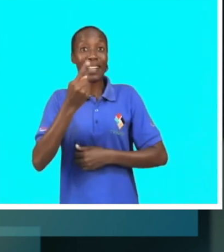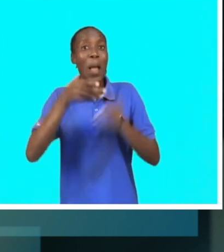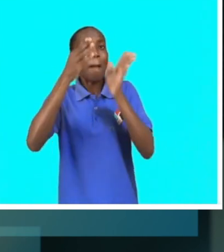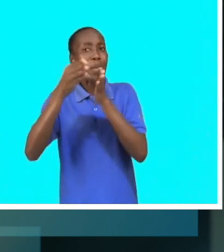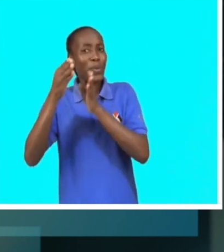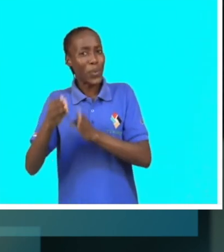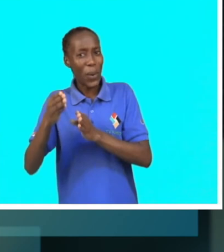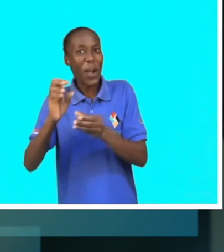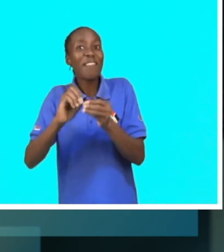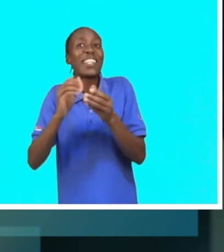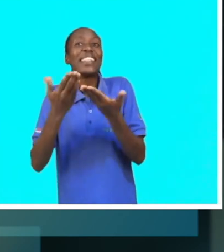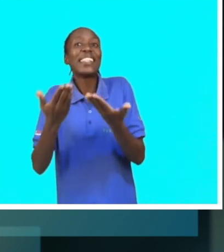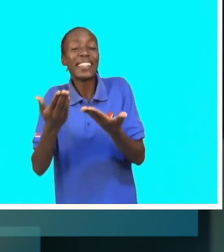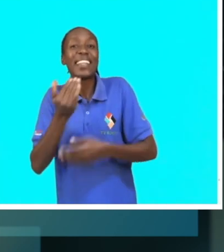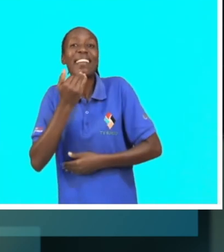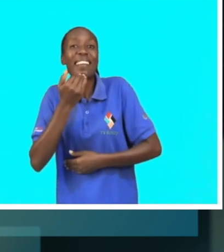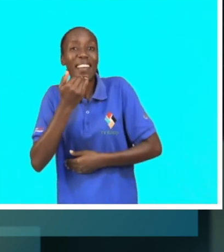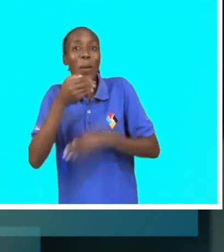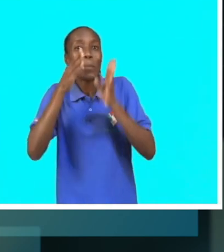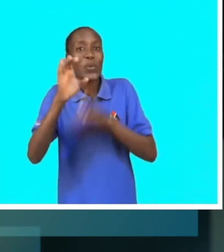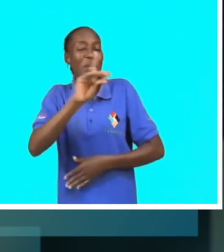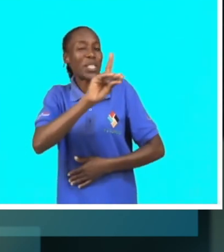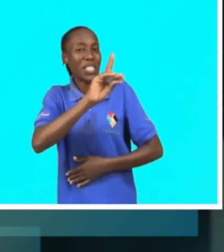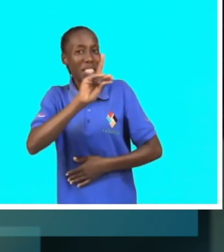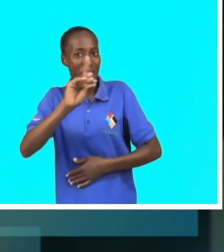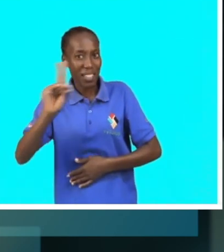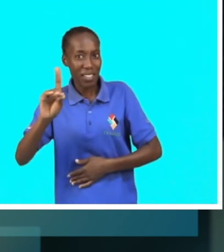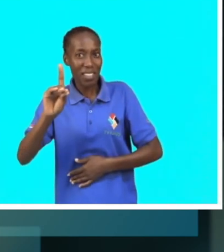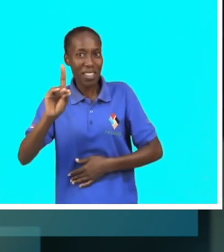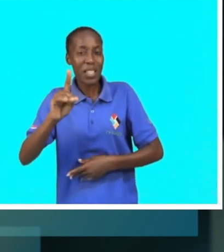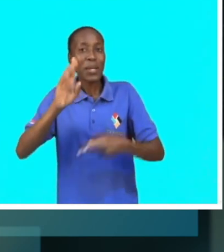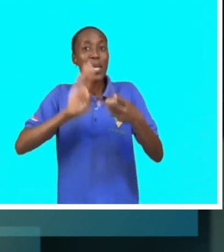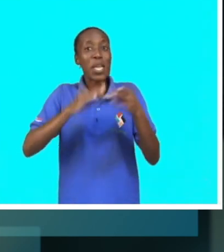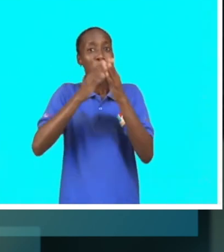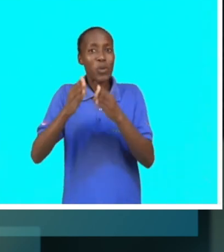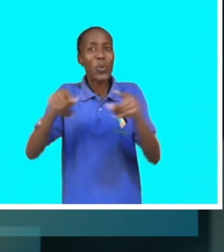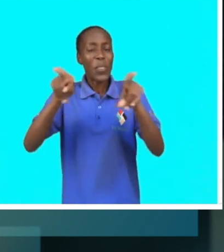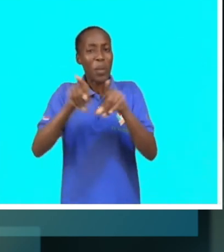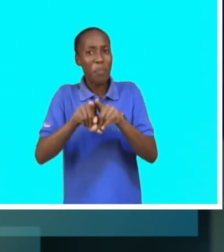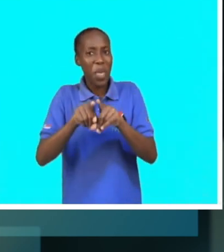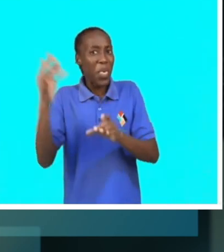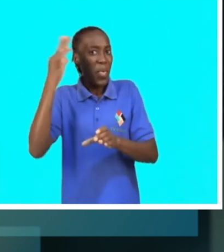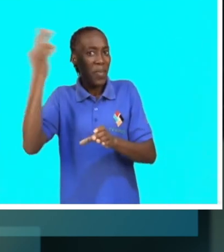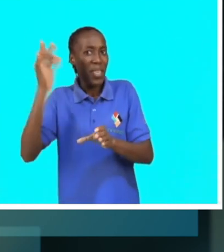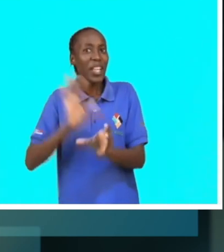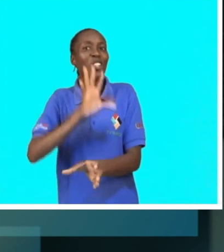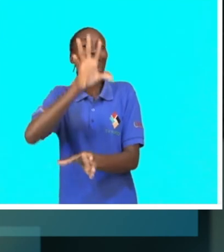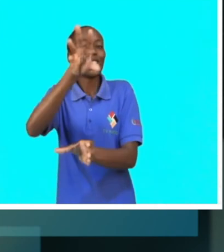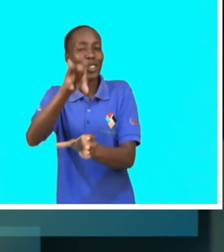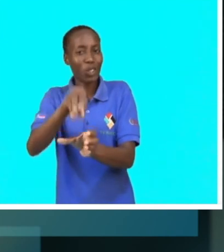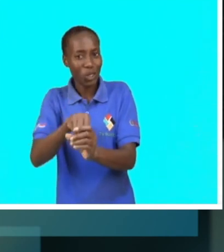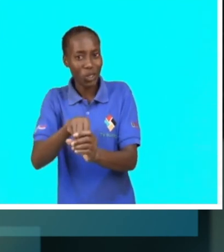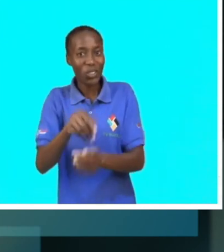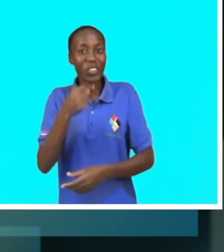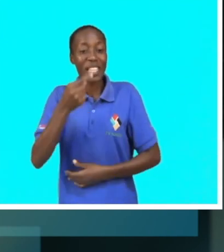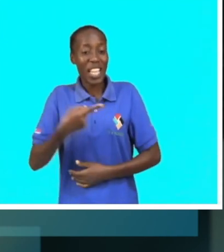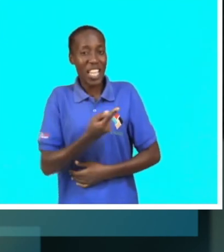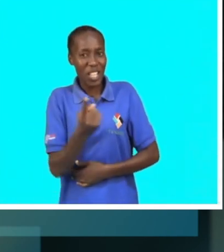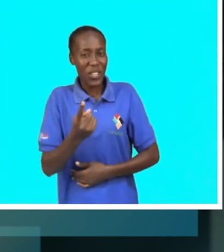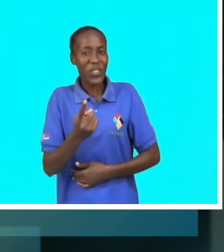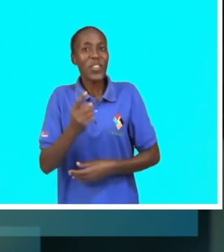por pessoas deficientes e não deficientes, juntos. E isto é que